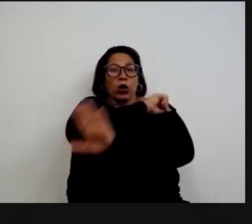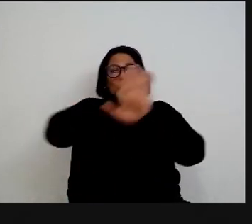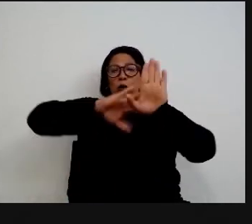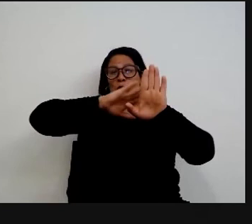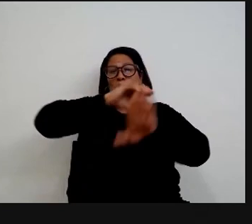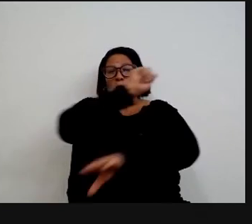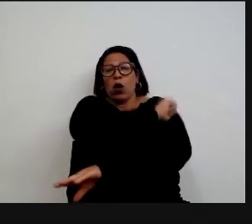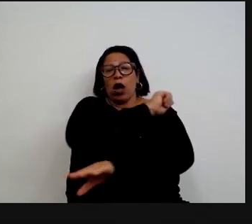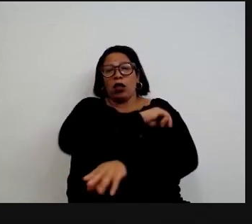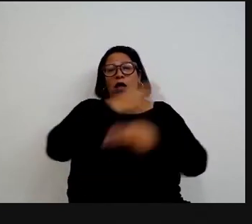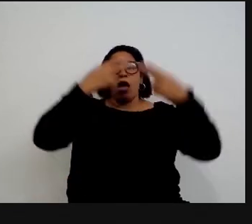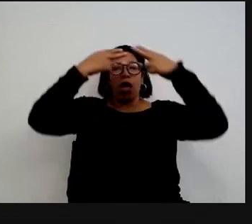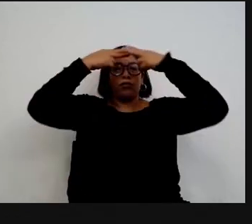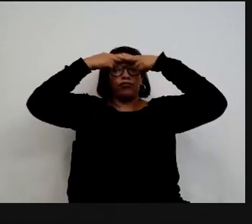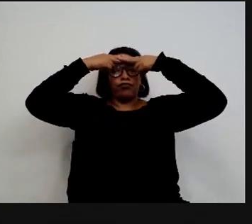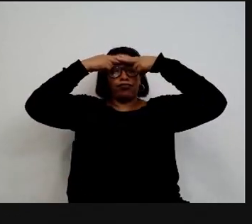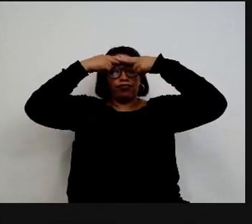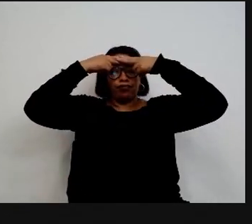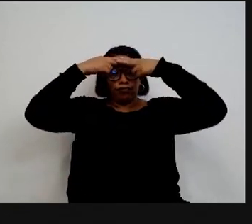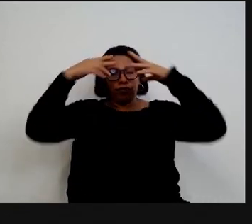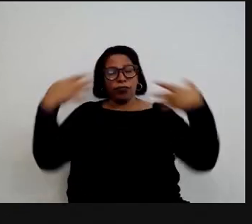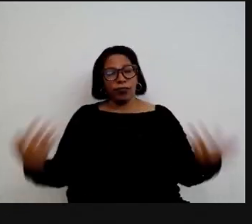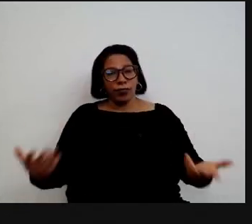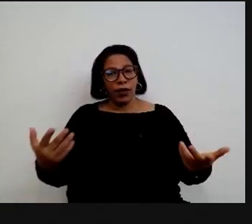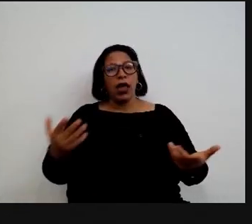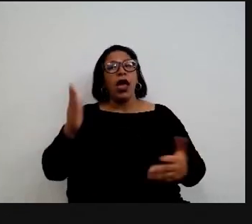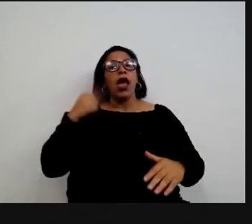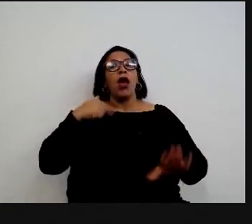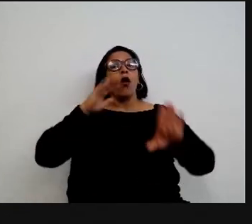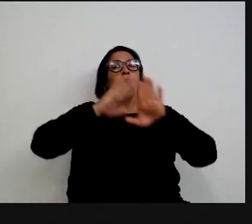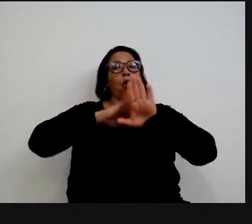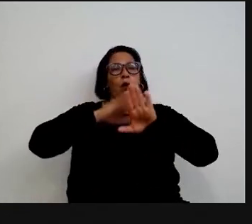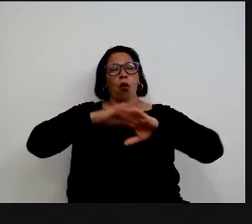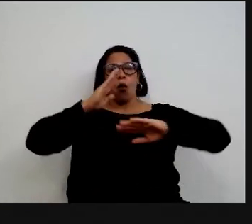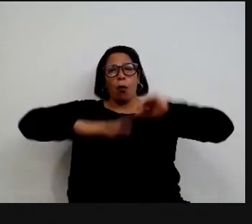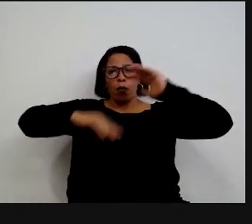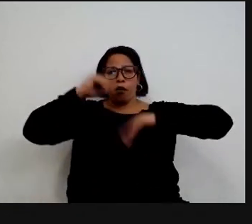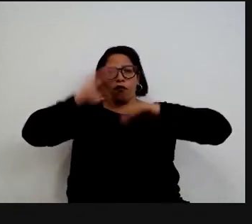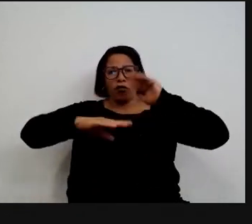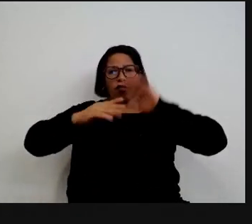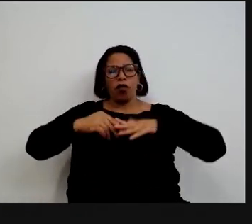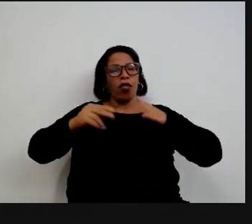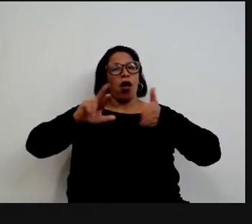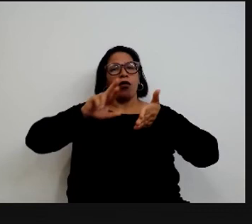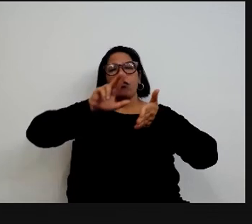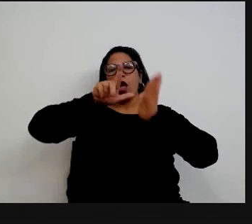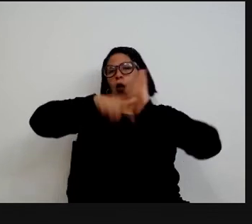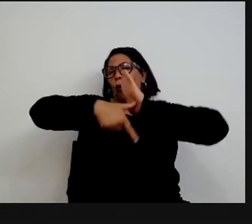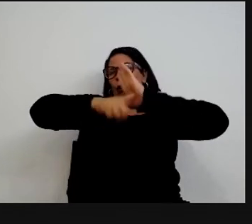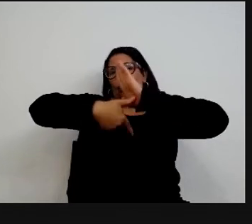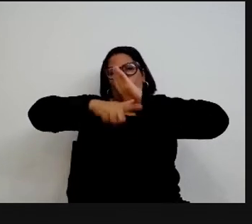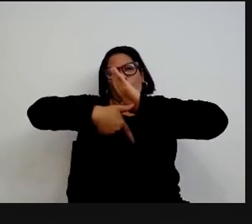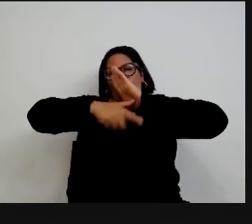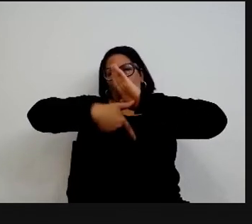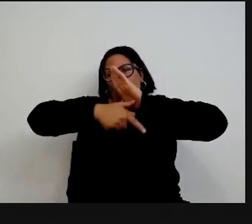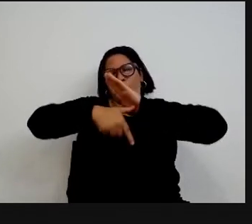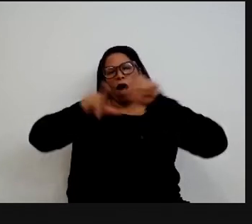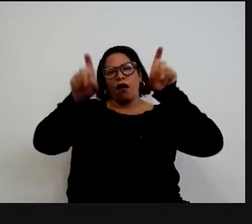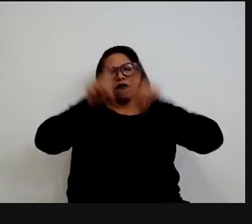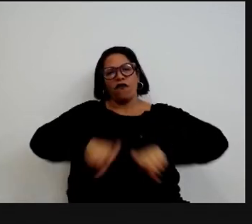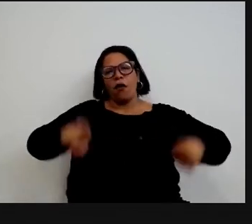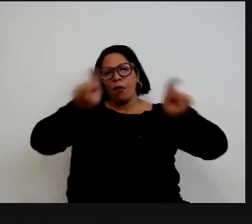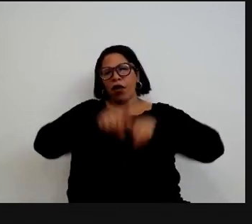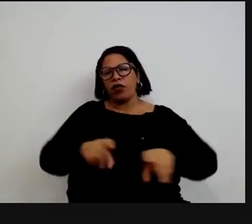mais, e ficou um trauma ali, né? Eu, como profissional eu fiquei para trás na parte de informática. Eu sou um